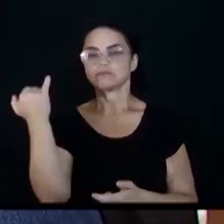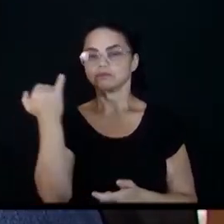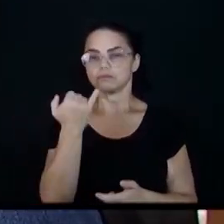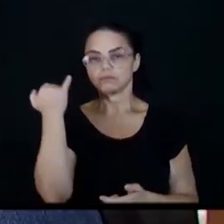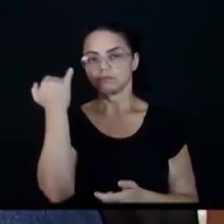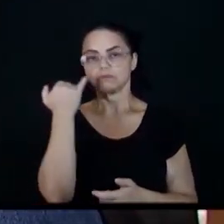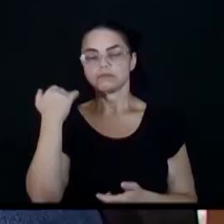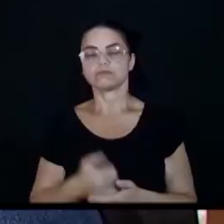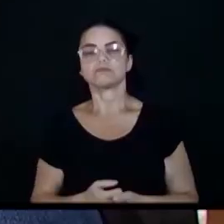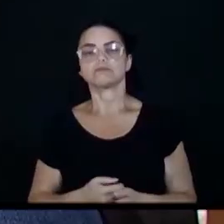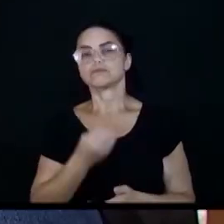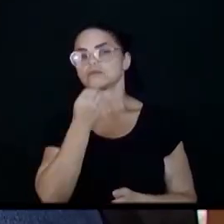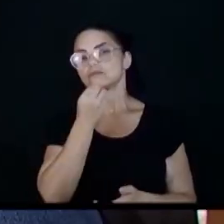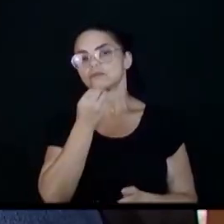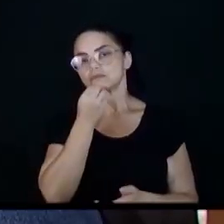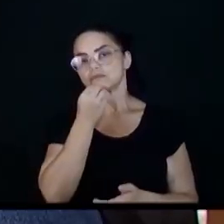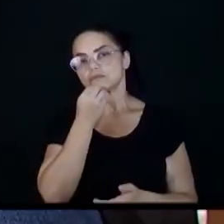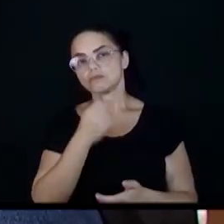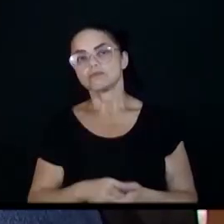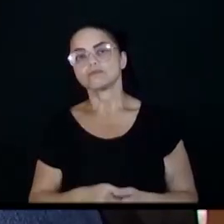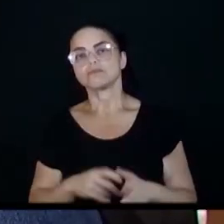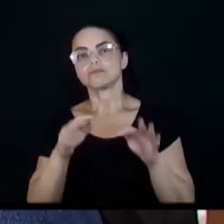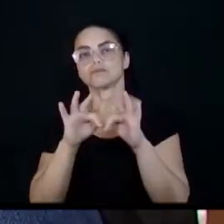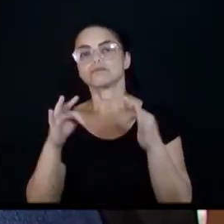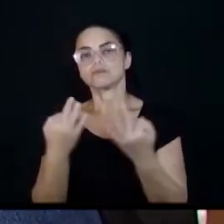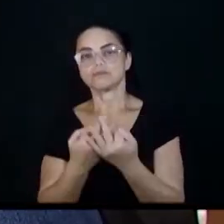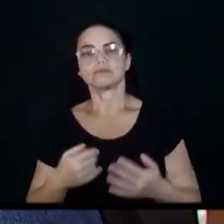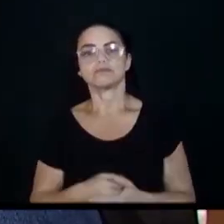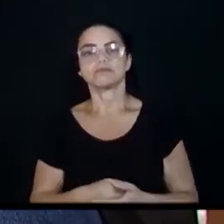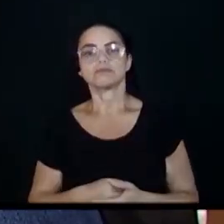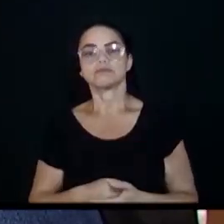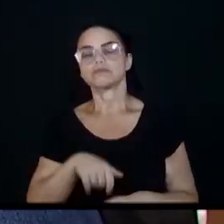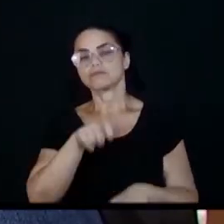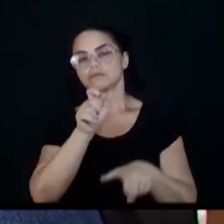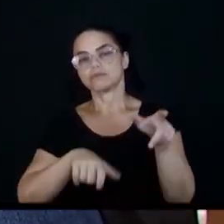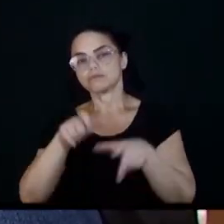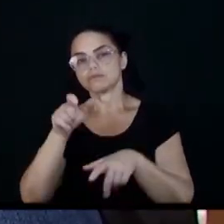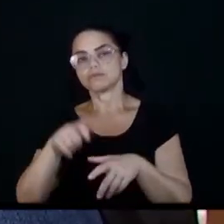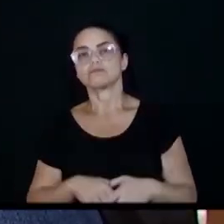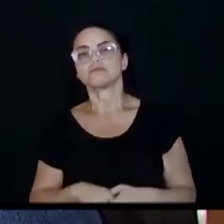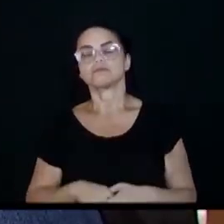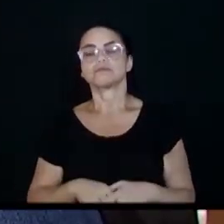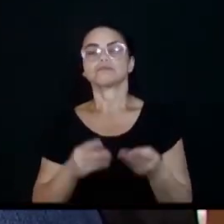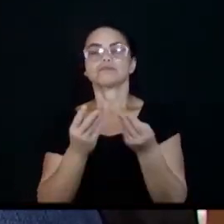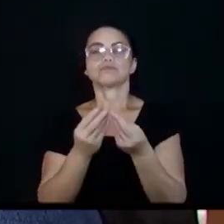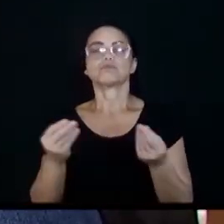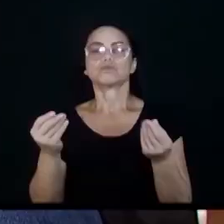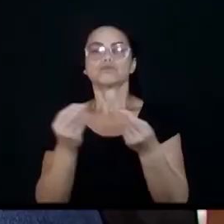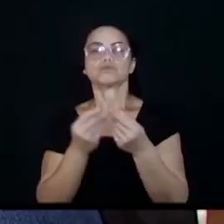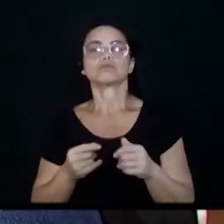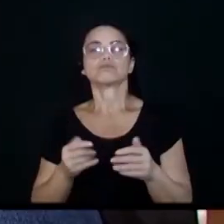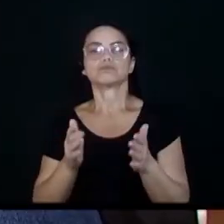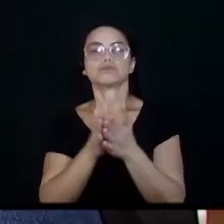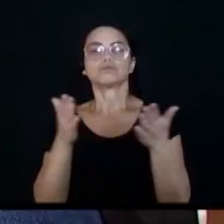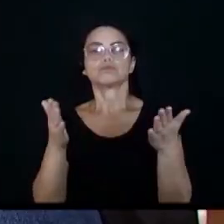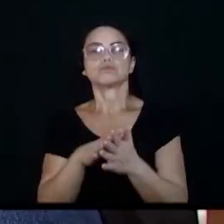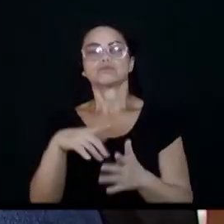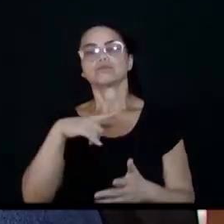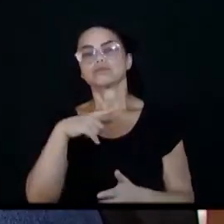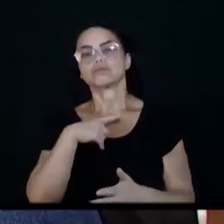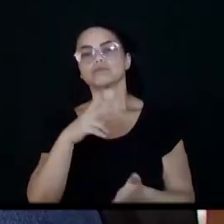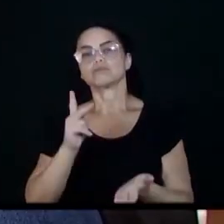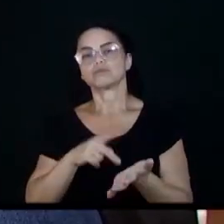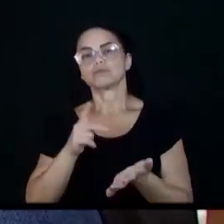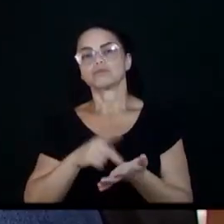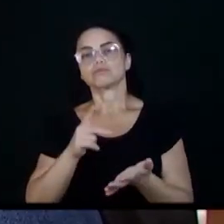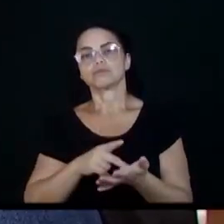oportunidade para essas famílias e essas pessoas em situação de vulnerabilidade, né? E ter, de fato, esse